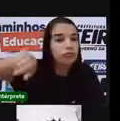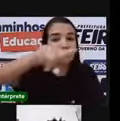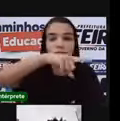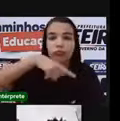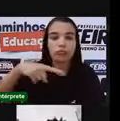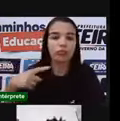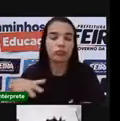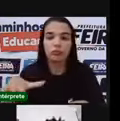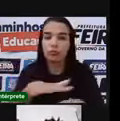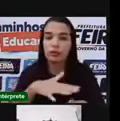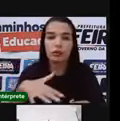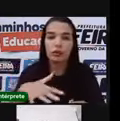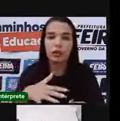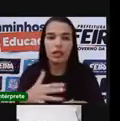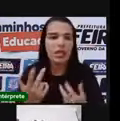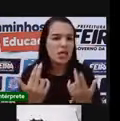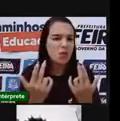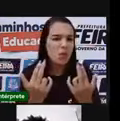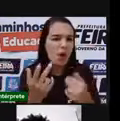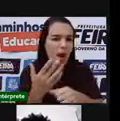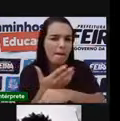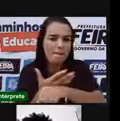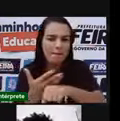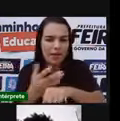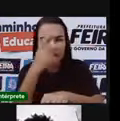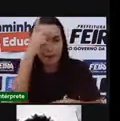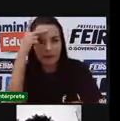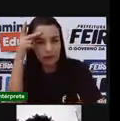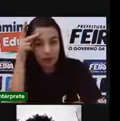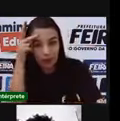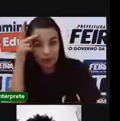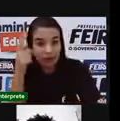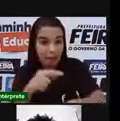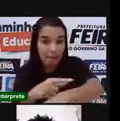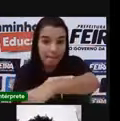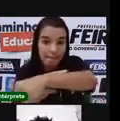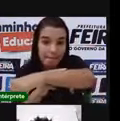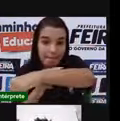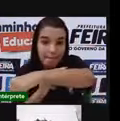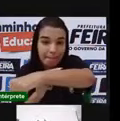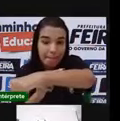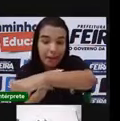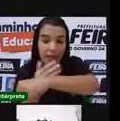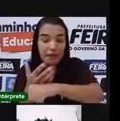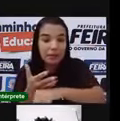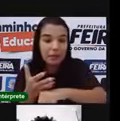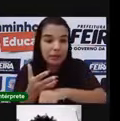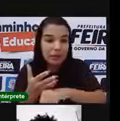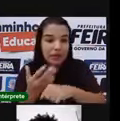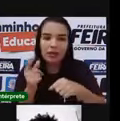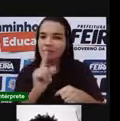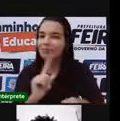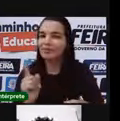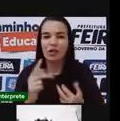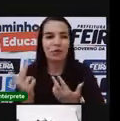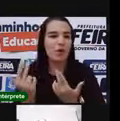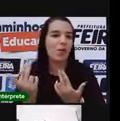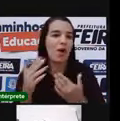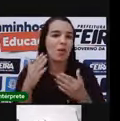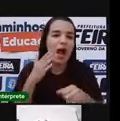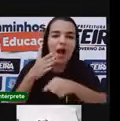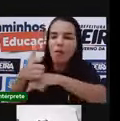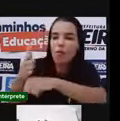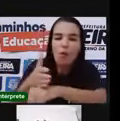não são como as pessoas brancas, as necessidades, não é? Não são as mesmas, os acessos não são as mesmas,